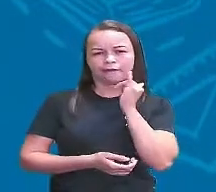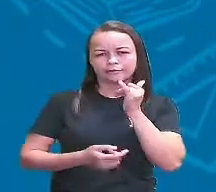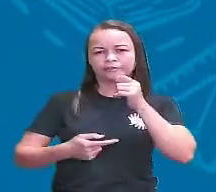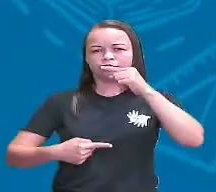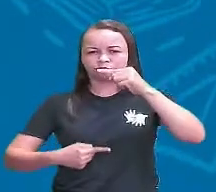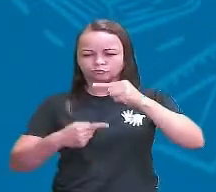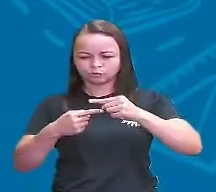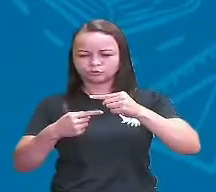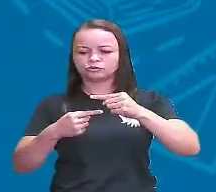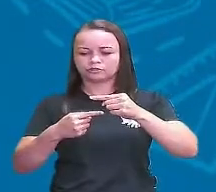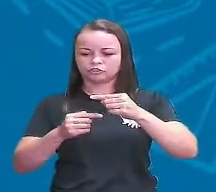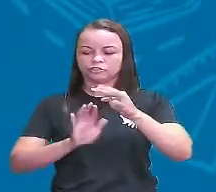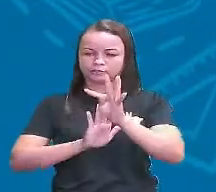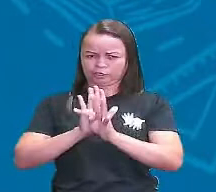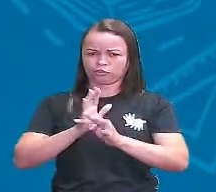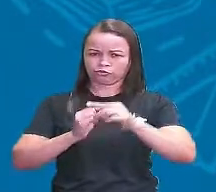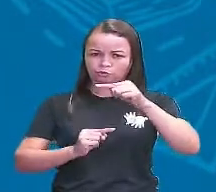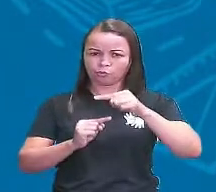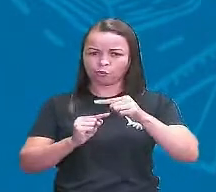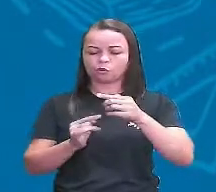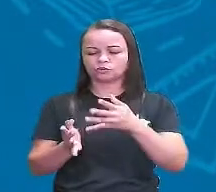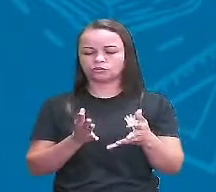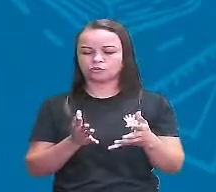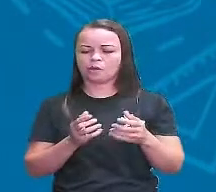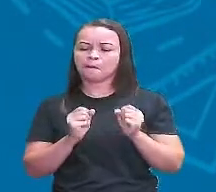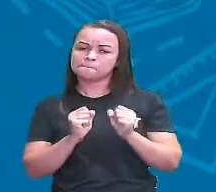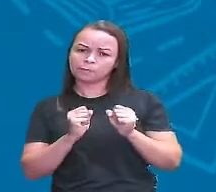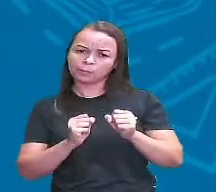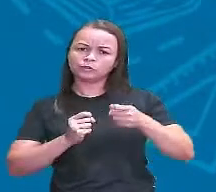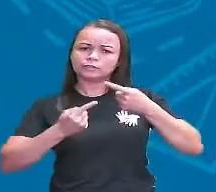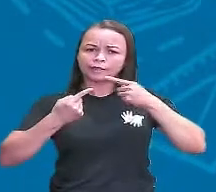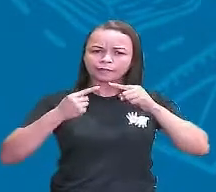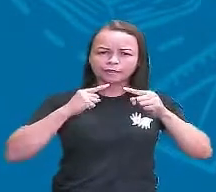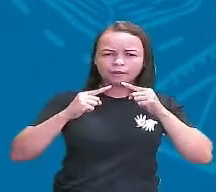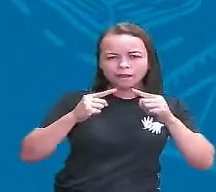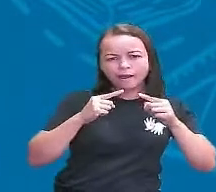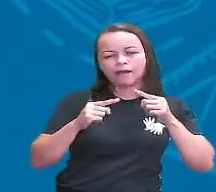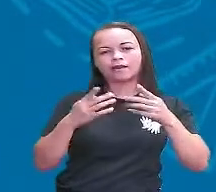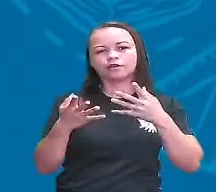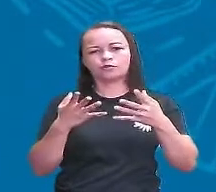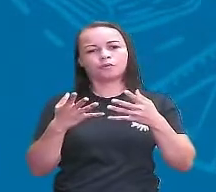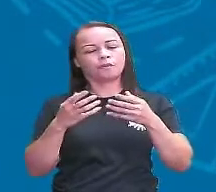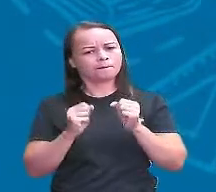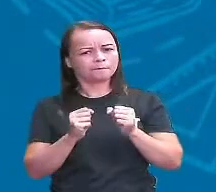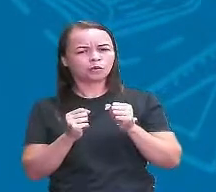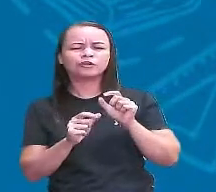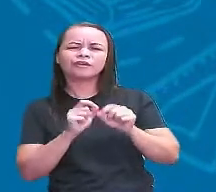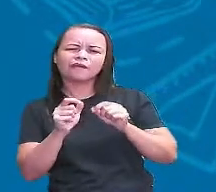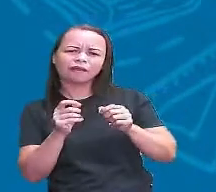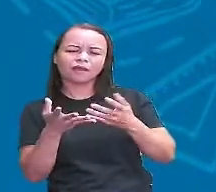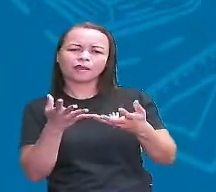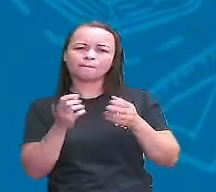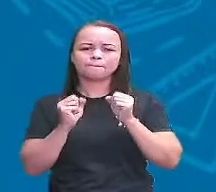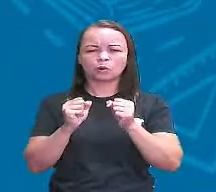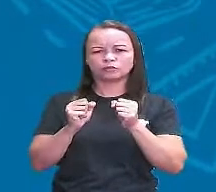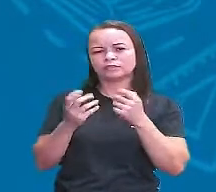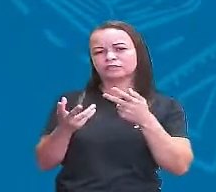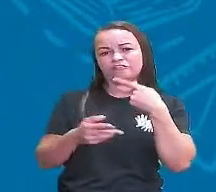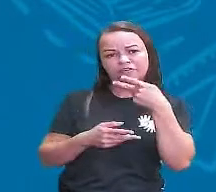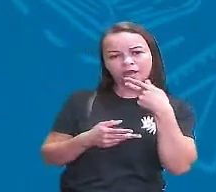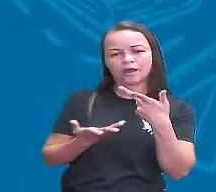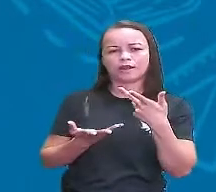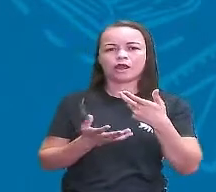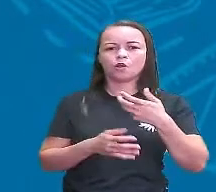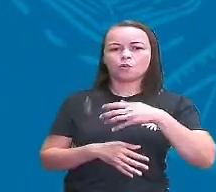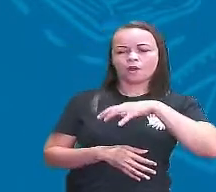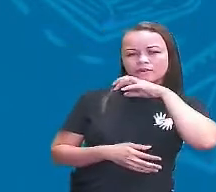curtos, pode ter diálogo, o que é isso? Pode ter falas, um animal conversando com o outro, tá? Os